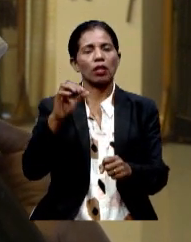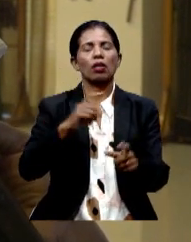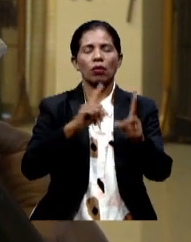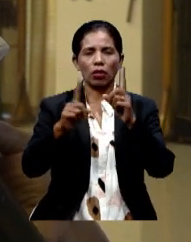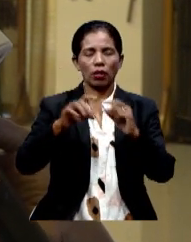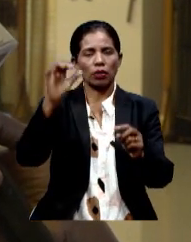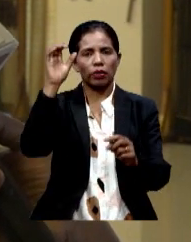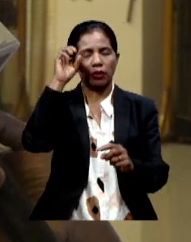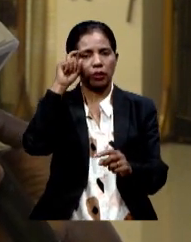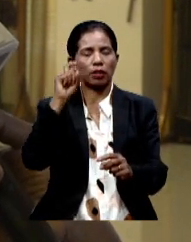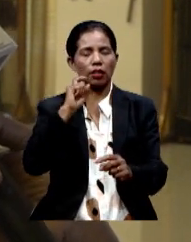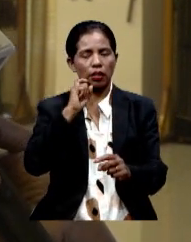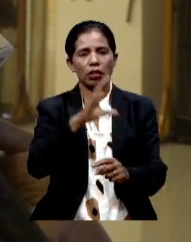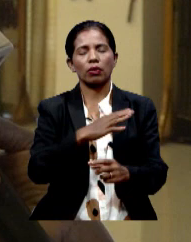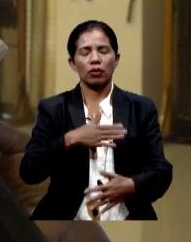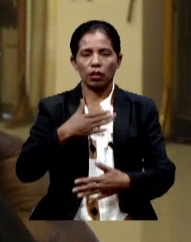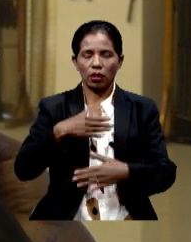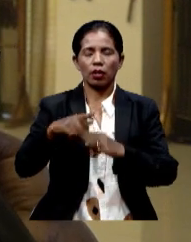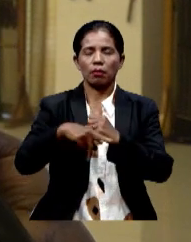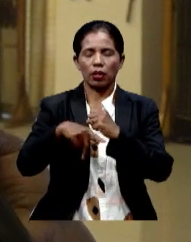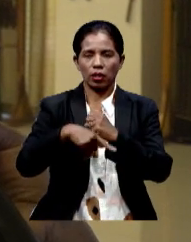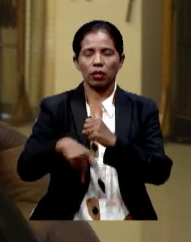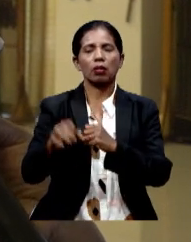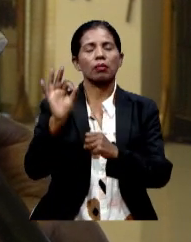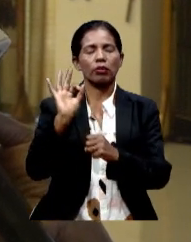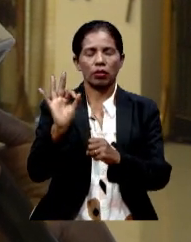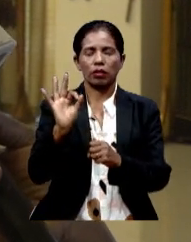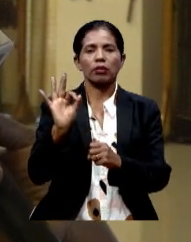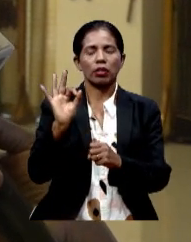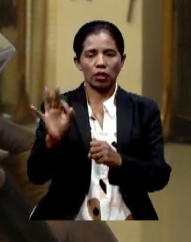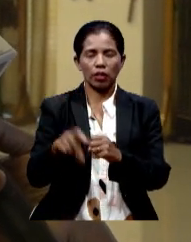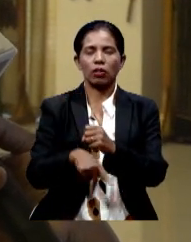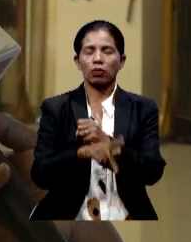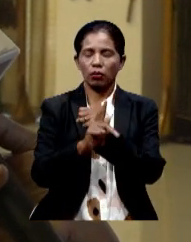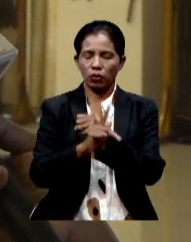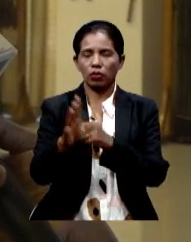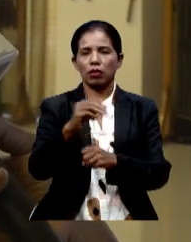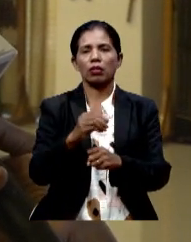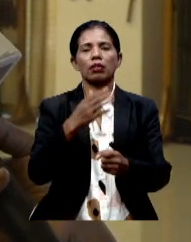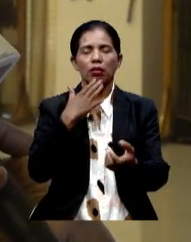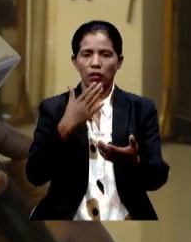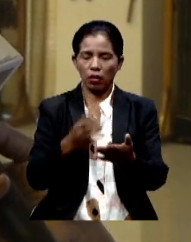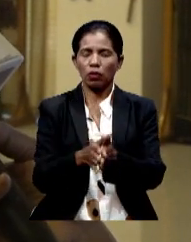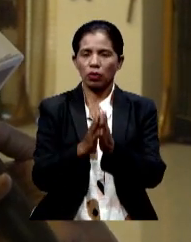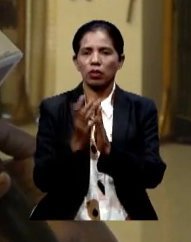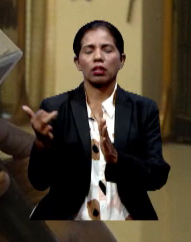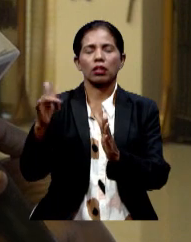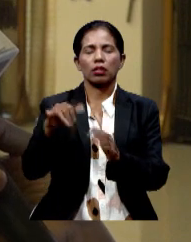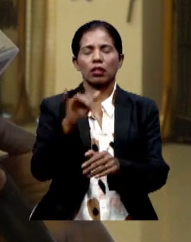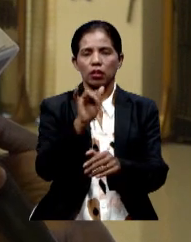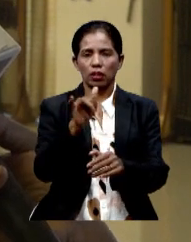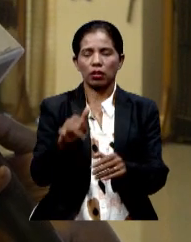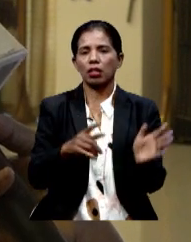com a atitude bancada Fretlin, Cunto, PLP, a Usbania concretamente, se o